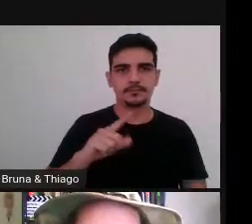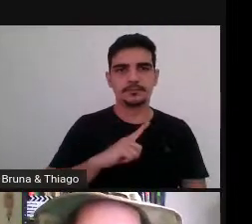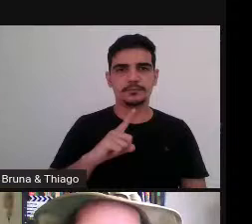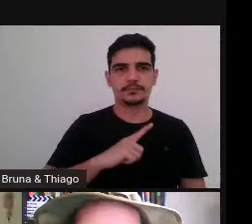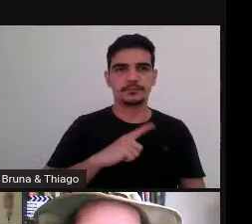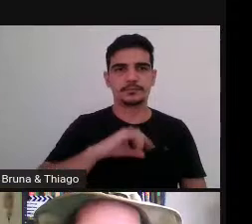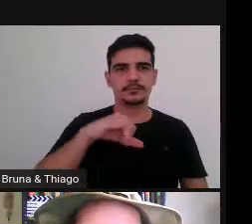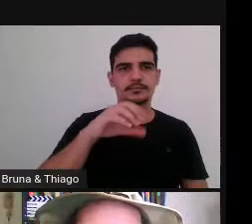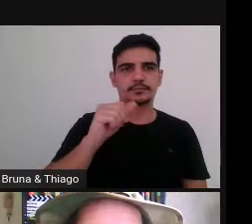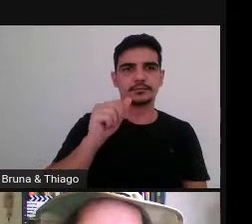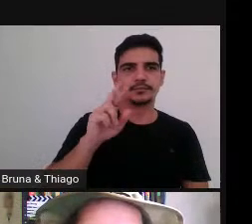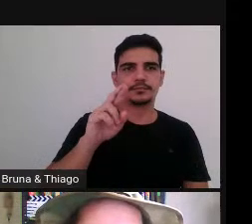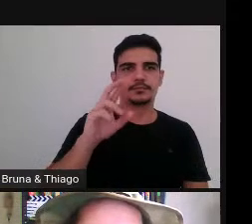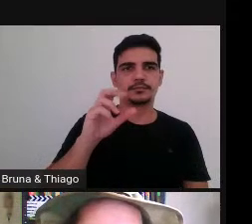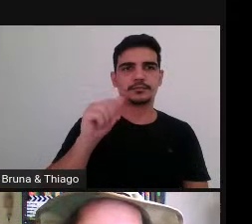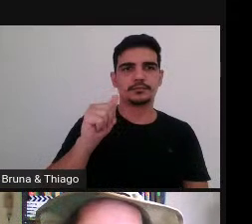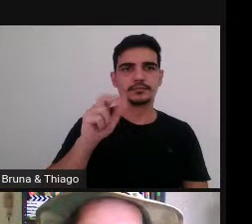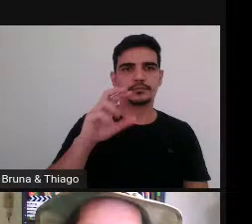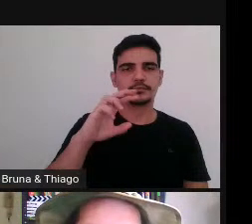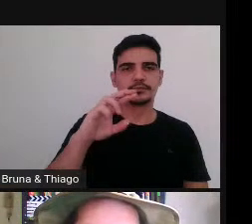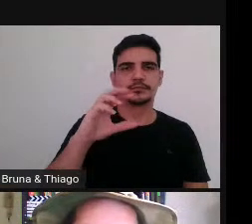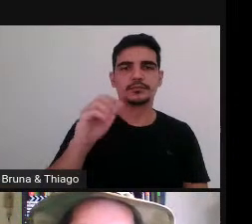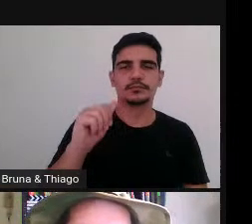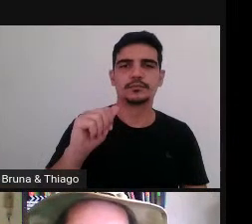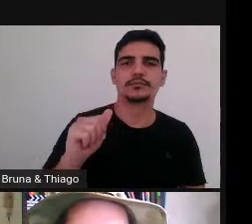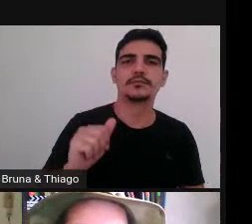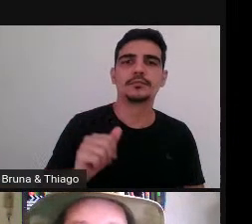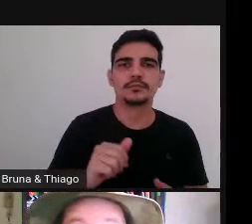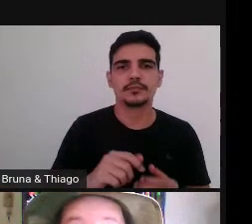jararaca, aqui mostrando o rabinho branco, né, que é o engodo